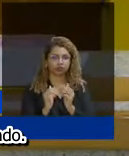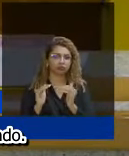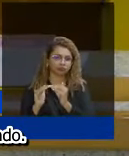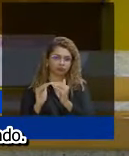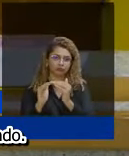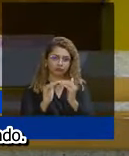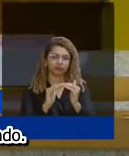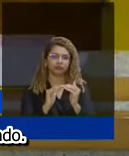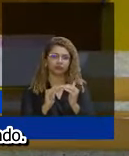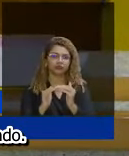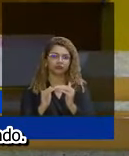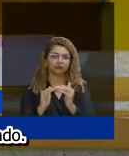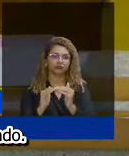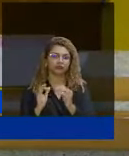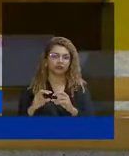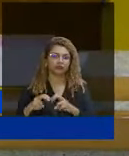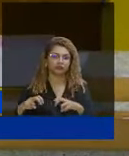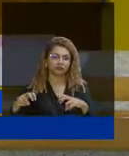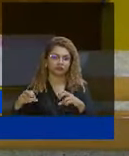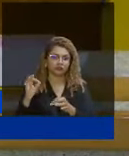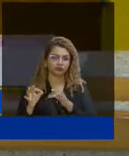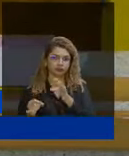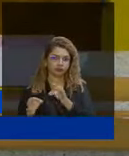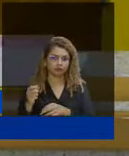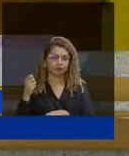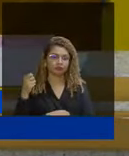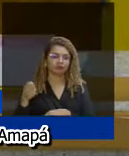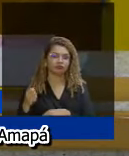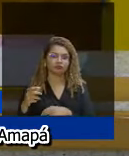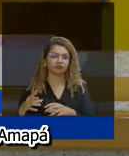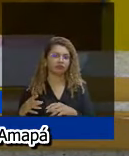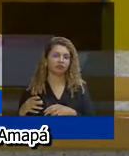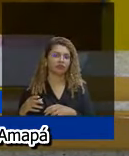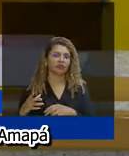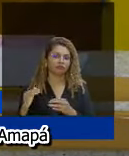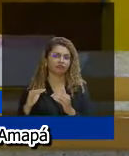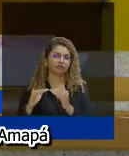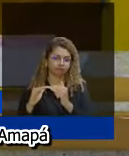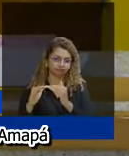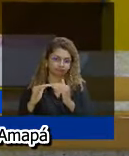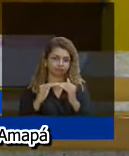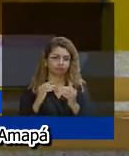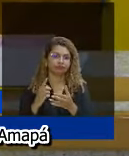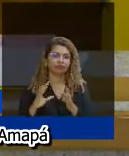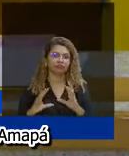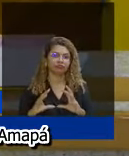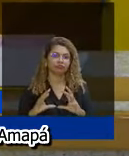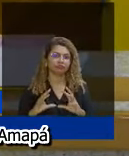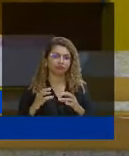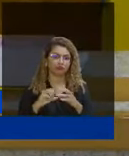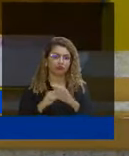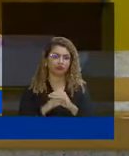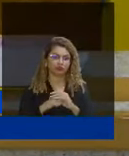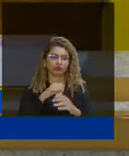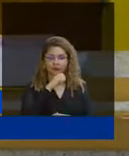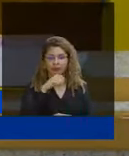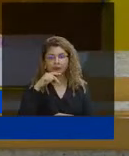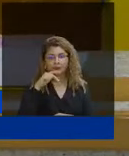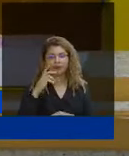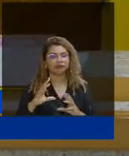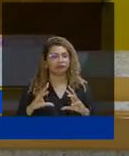Com o relator. Juiz Carlos Fernando. Acompanho. Juíza Paula Santos. Acompanho. Decisão. O Tribunal Regional Eleitoral do Amapá, por